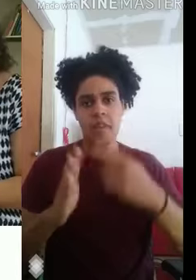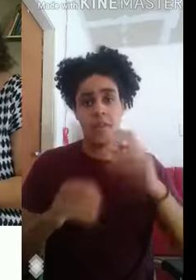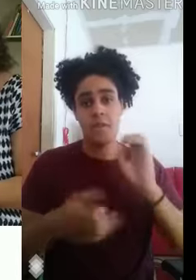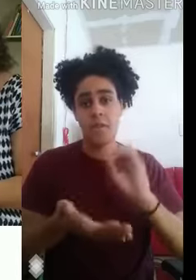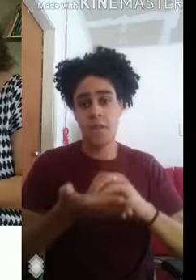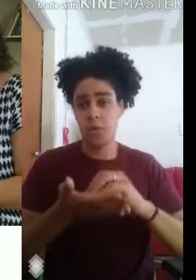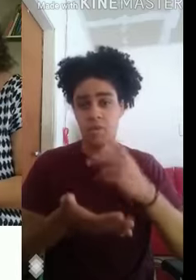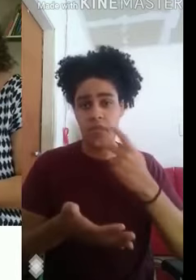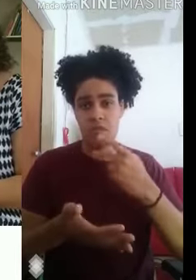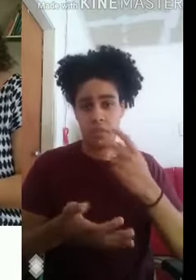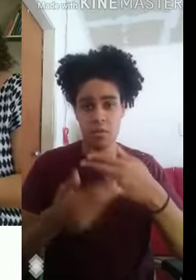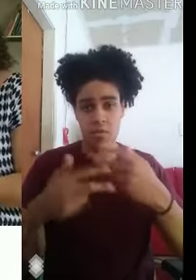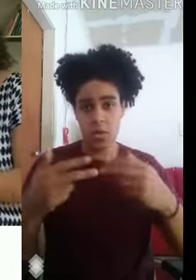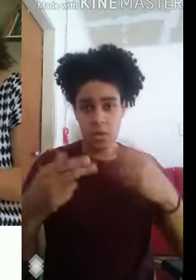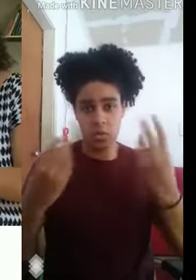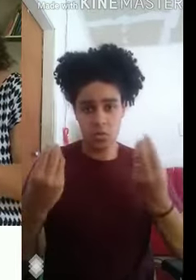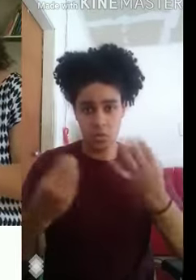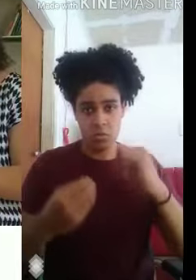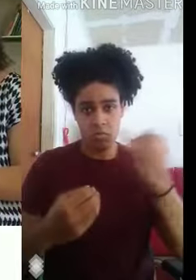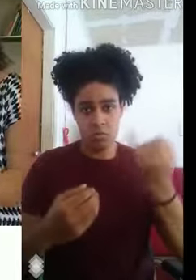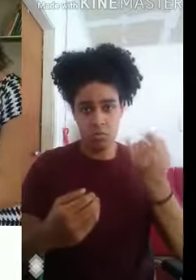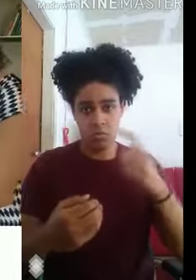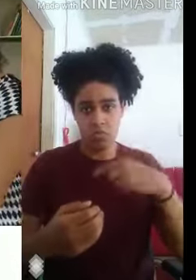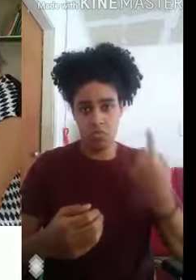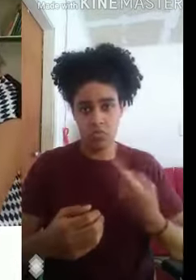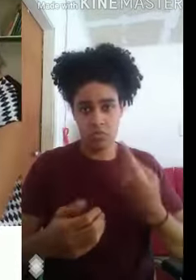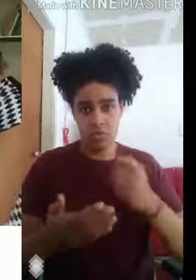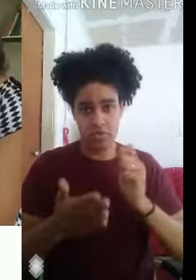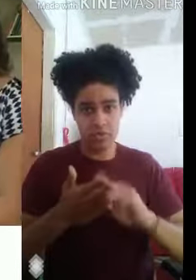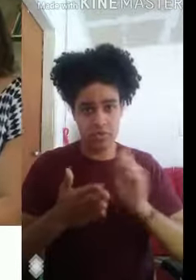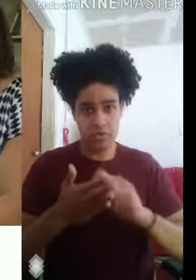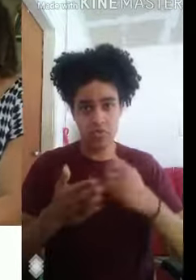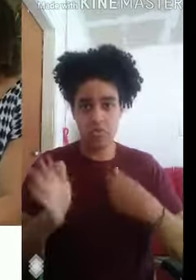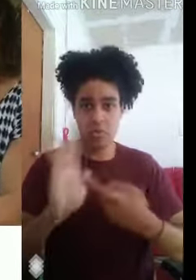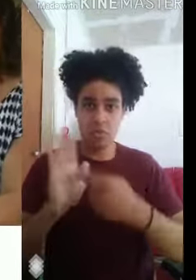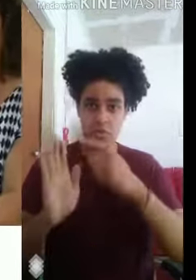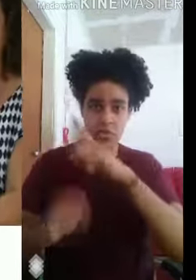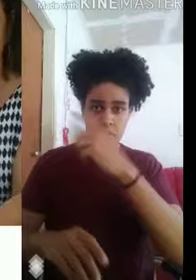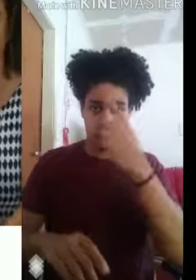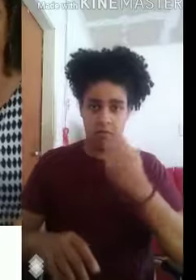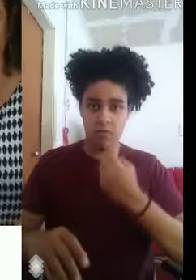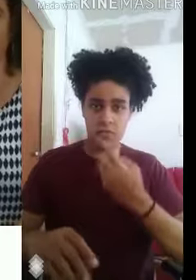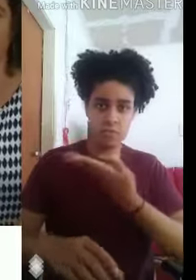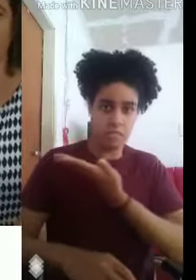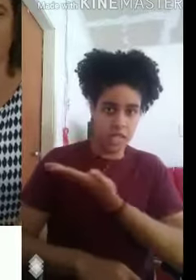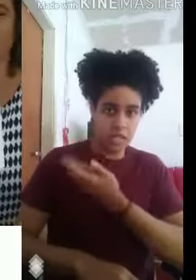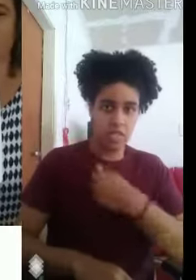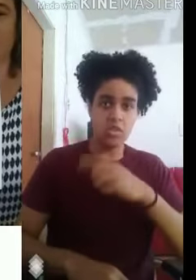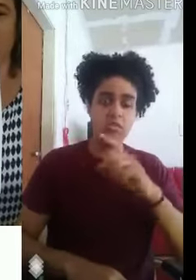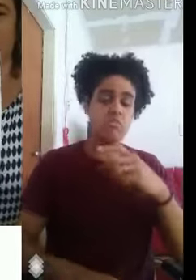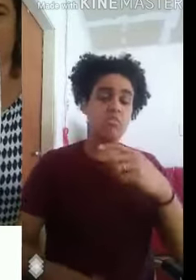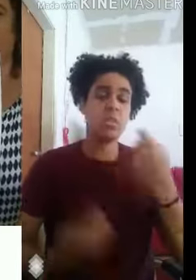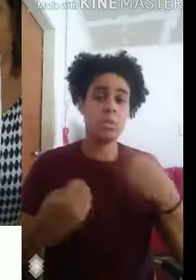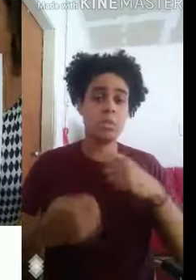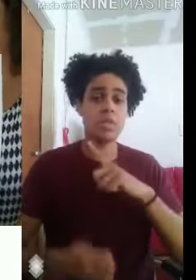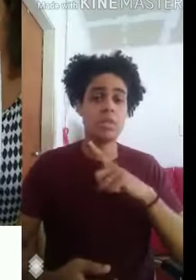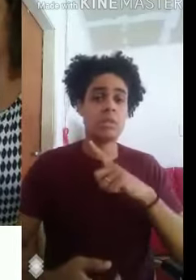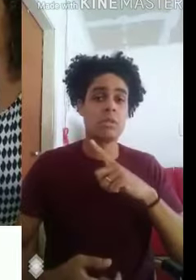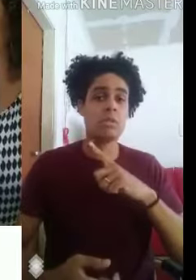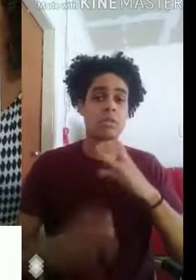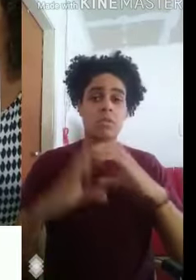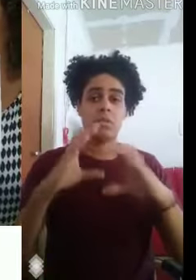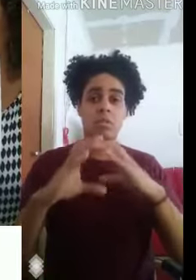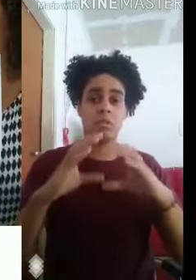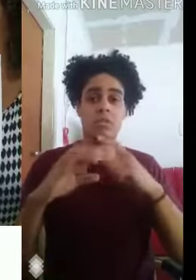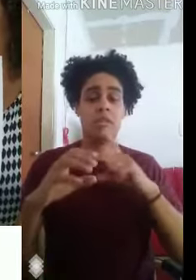que também é muito importante. A gente, quando escreve, como eu mostrei nessa imagem, a gente precisa ter, nesse